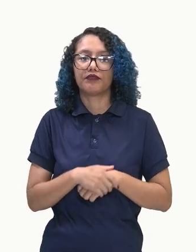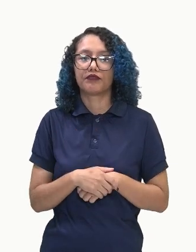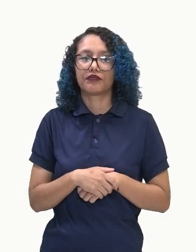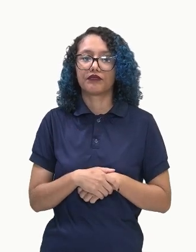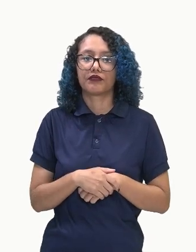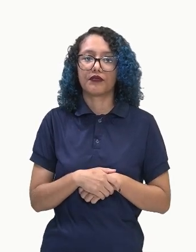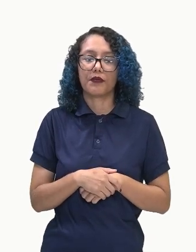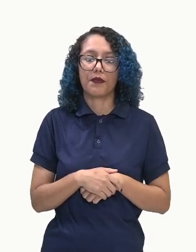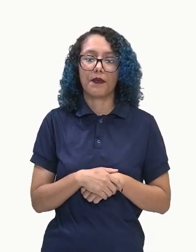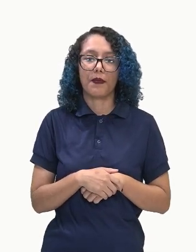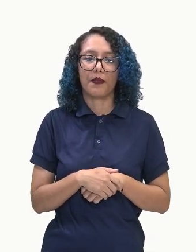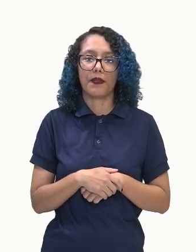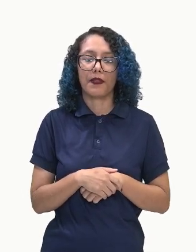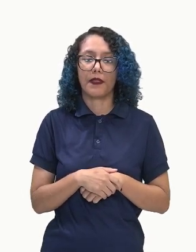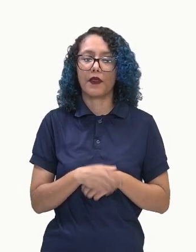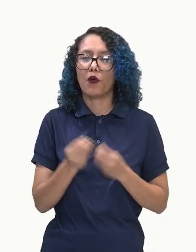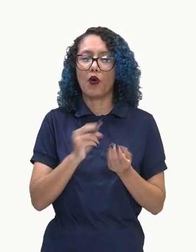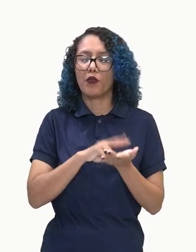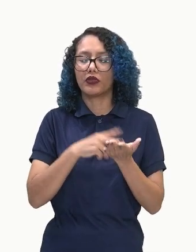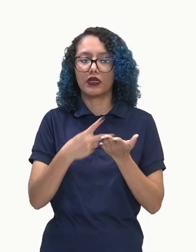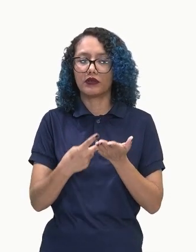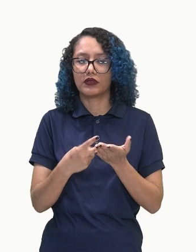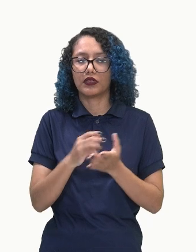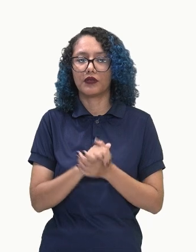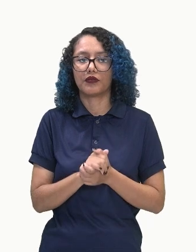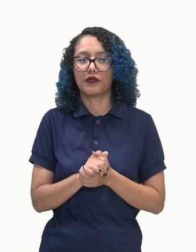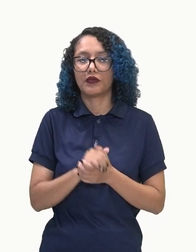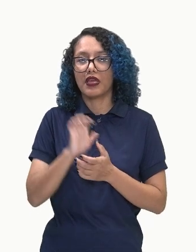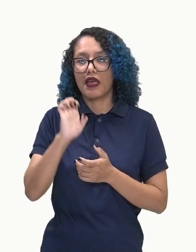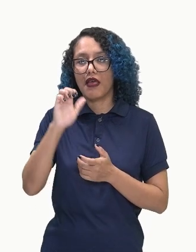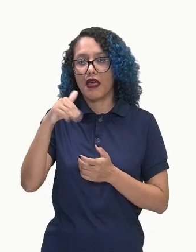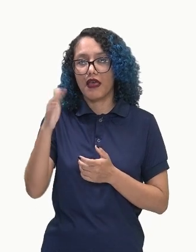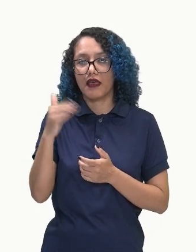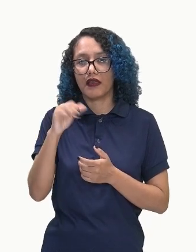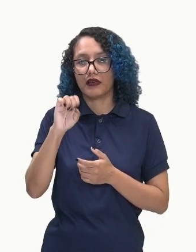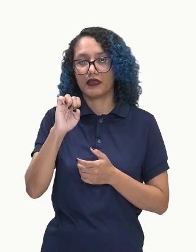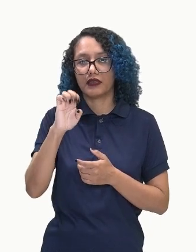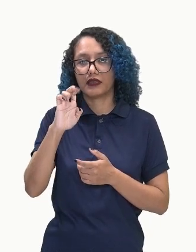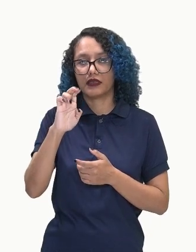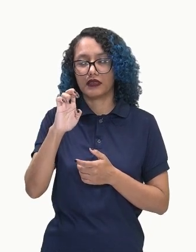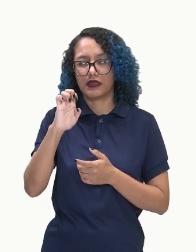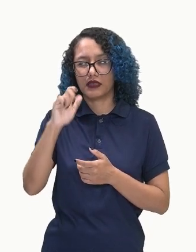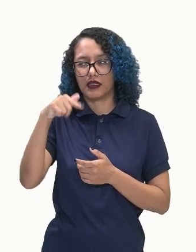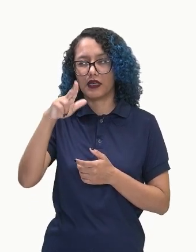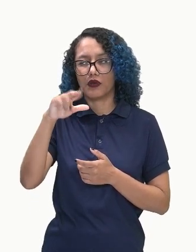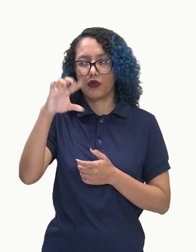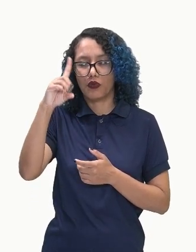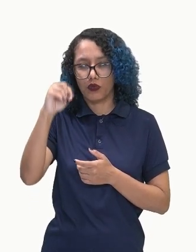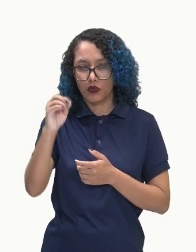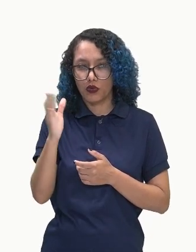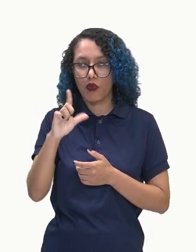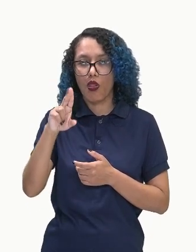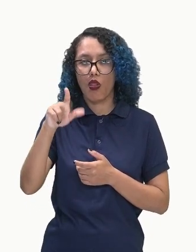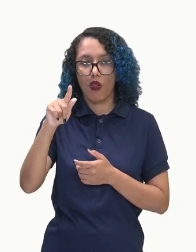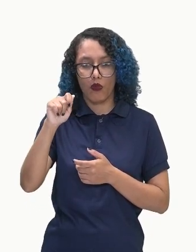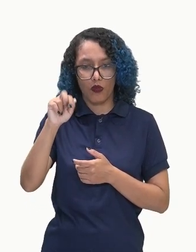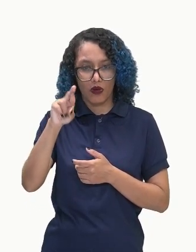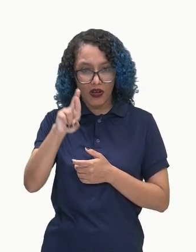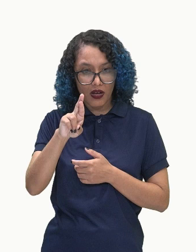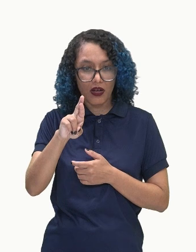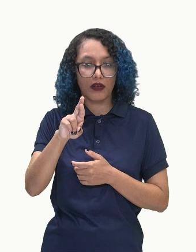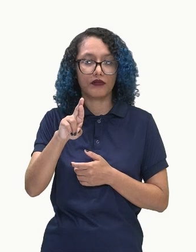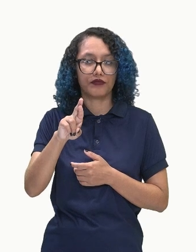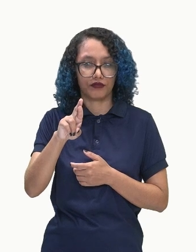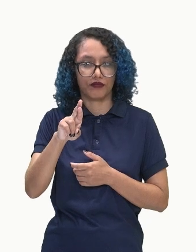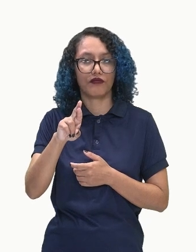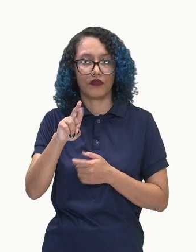teria que traduzir da seguinte forma, em segundo lugar, né? Já que eu falo na primeira, em segundo lugar, seria a tradução